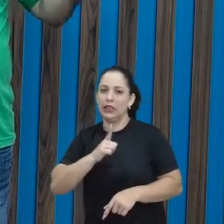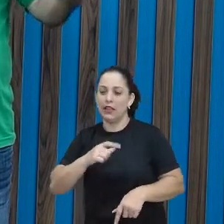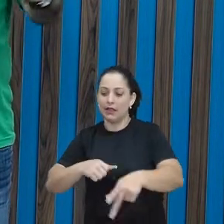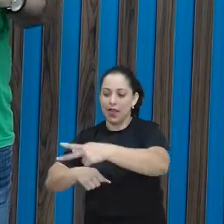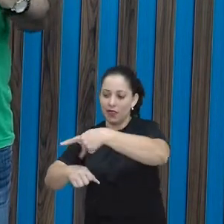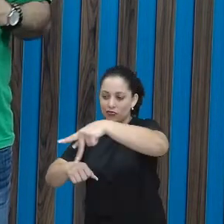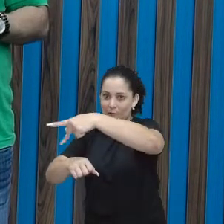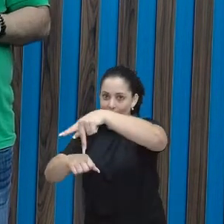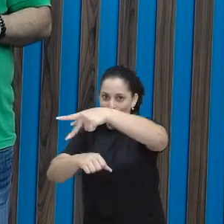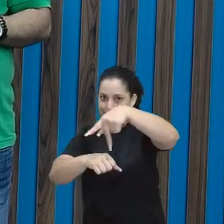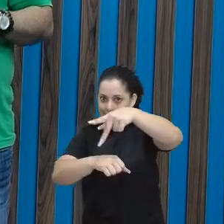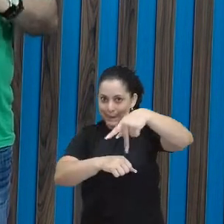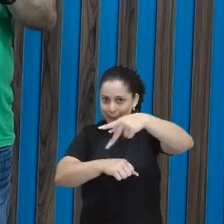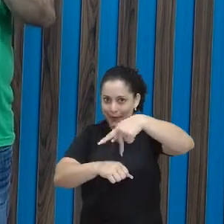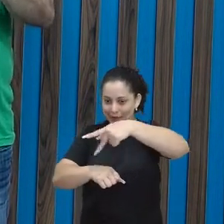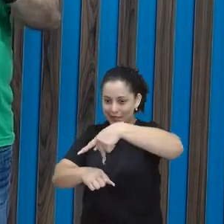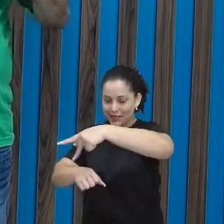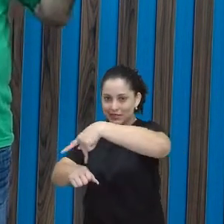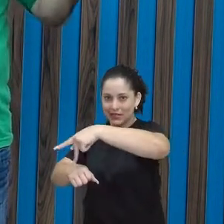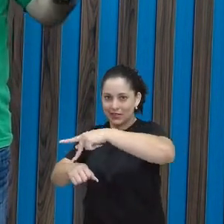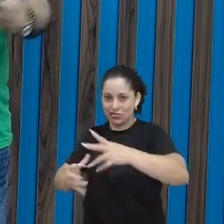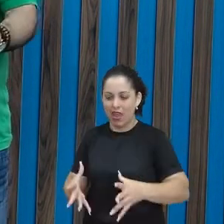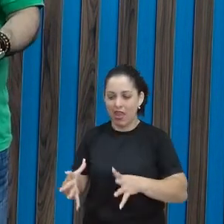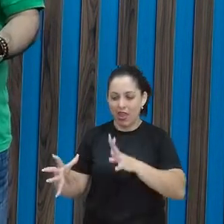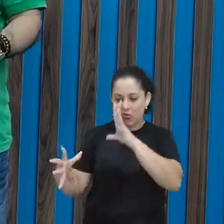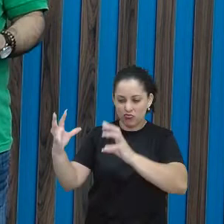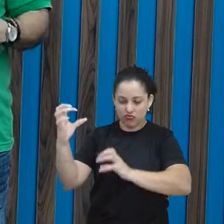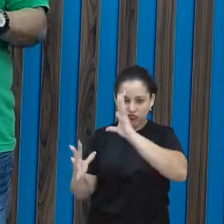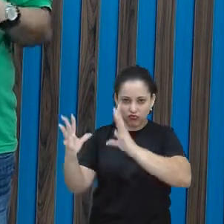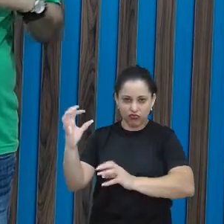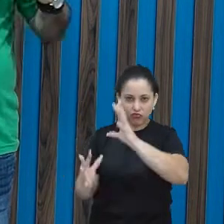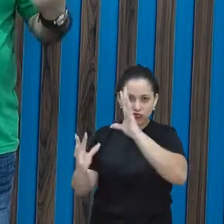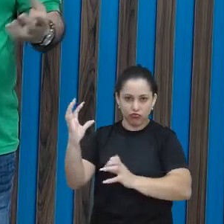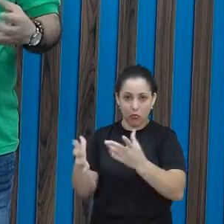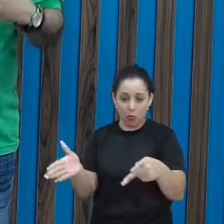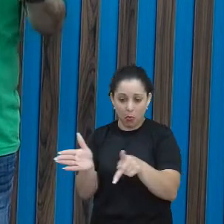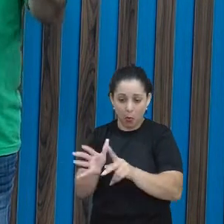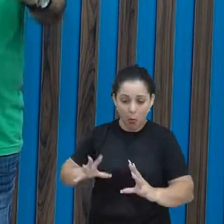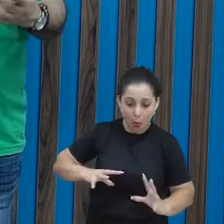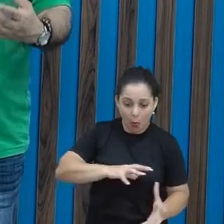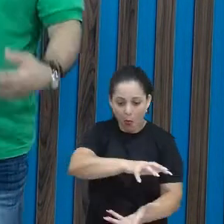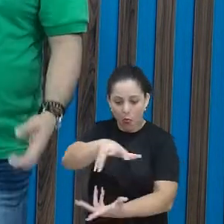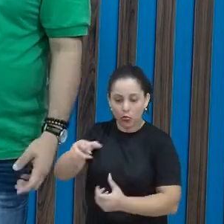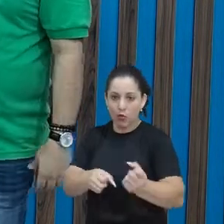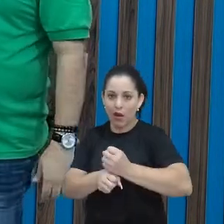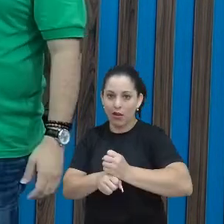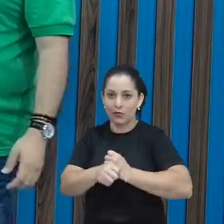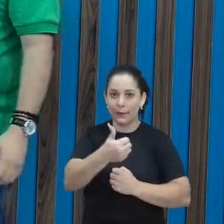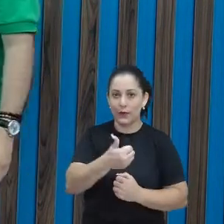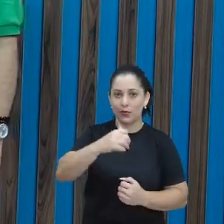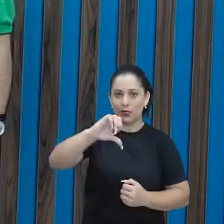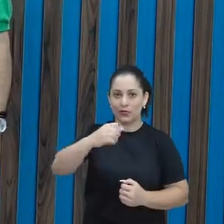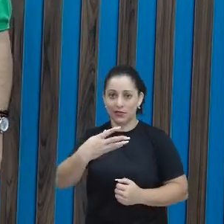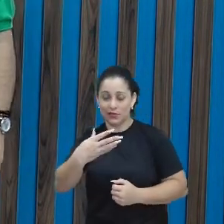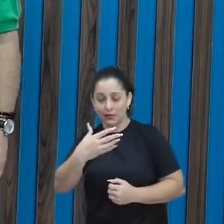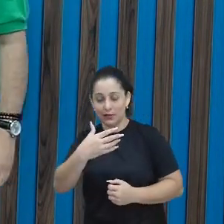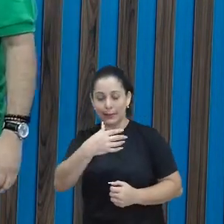nações, né, em um conflito armado, né, mundial a partir de 1914,